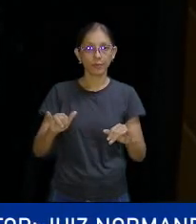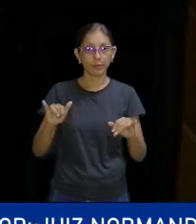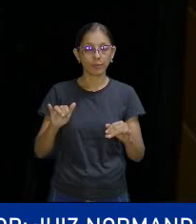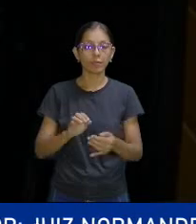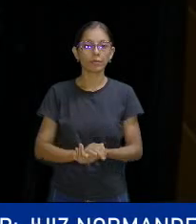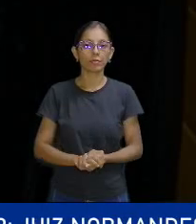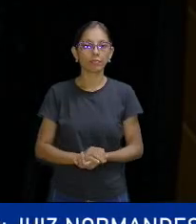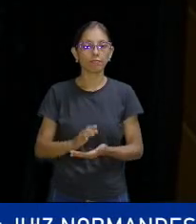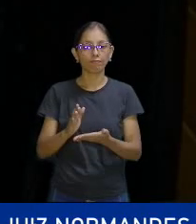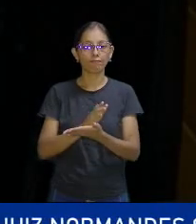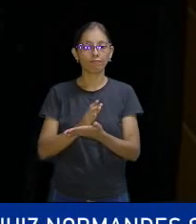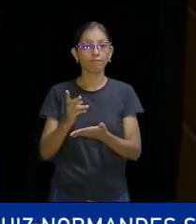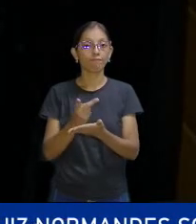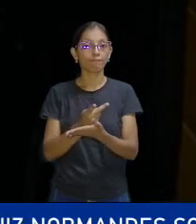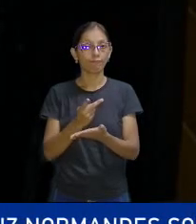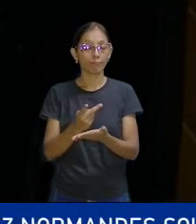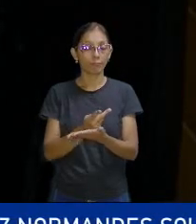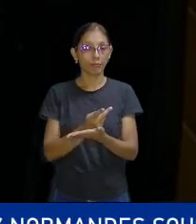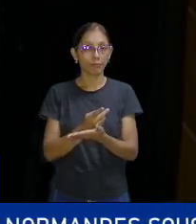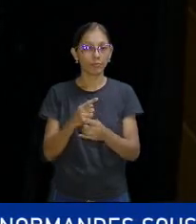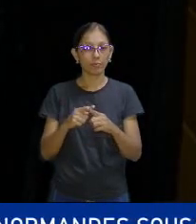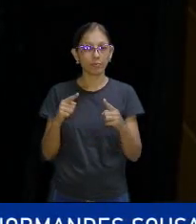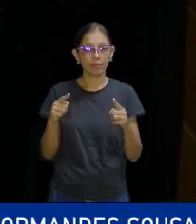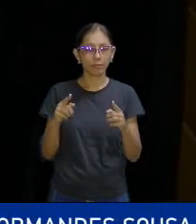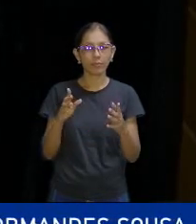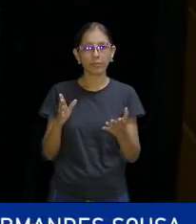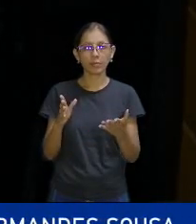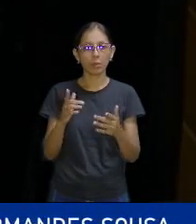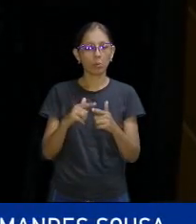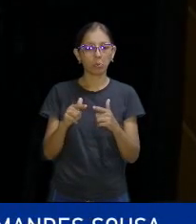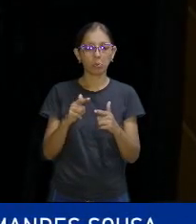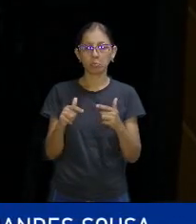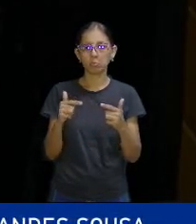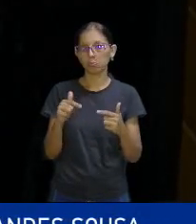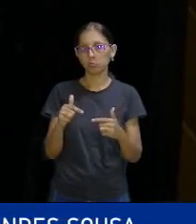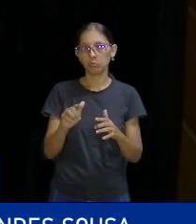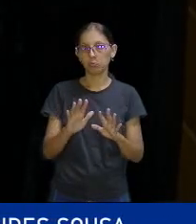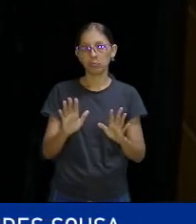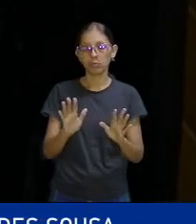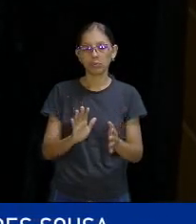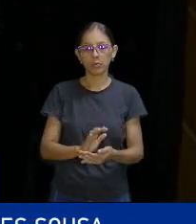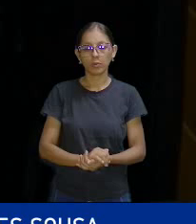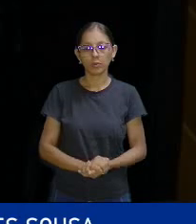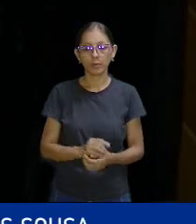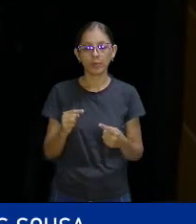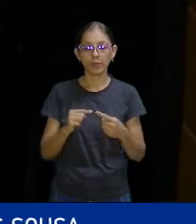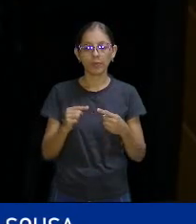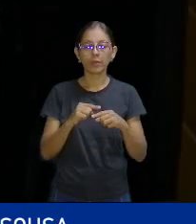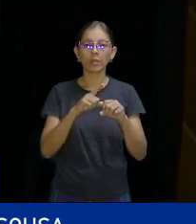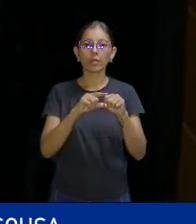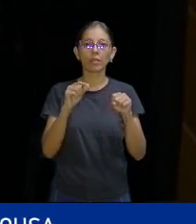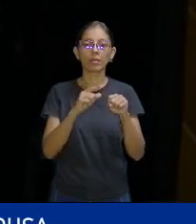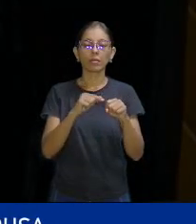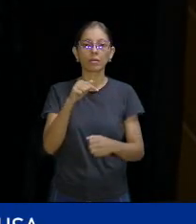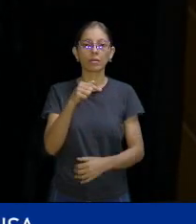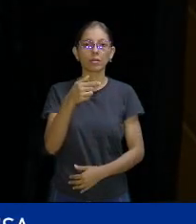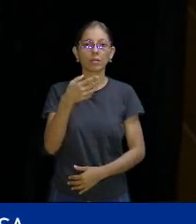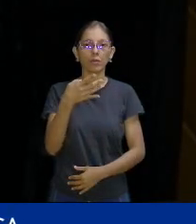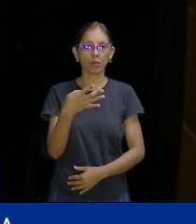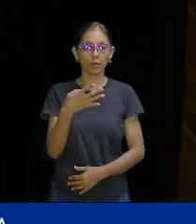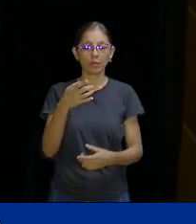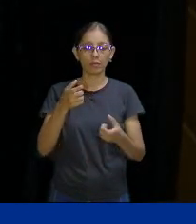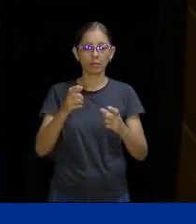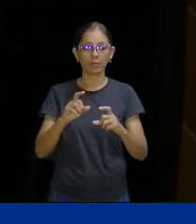Falhas que não comprometem a regularidade das contas conforme o artigo 74.2 da resolução do